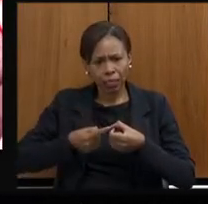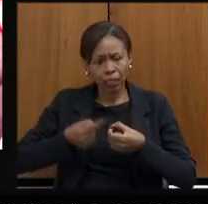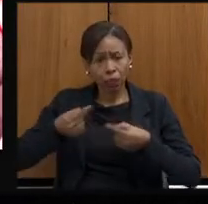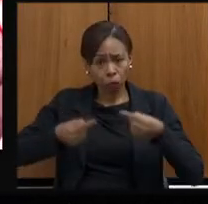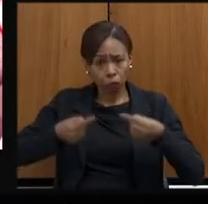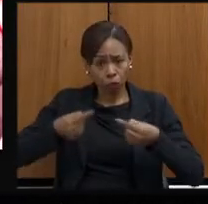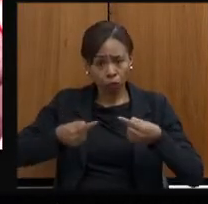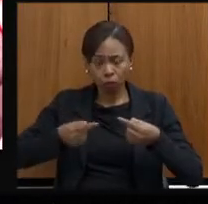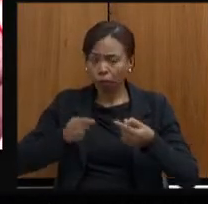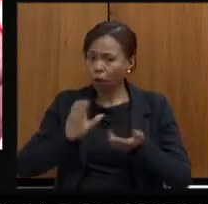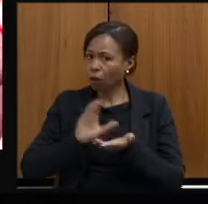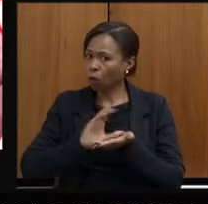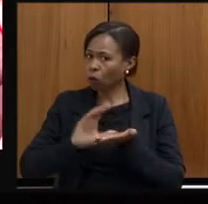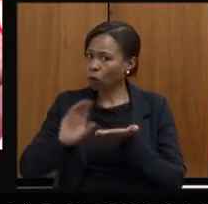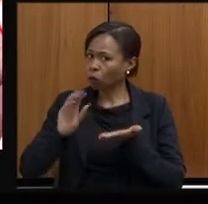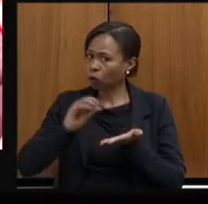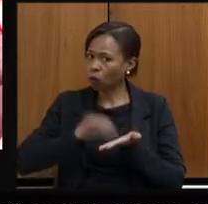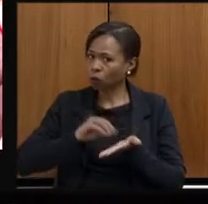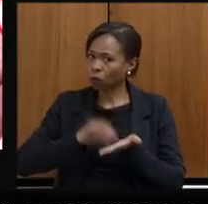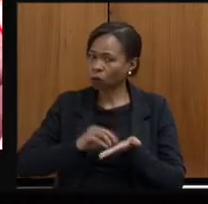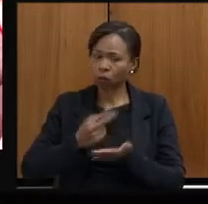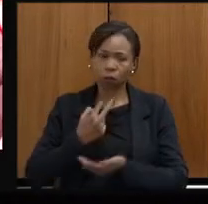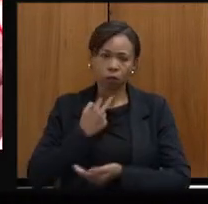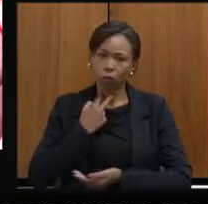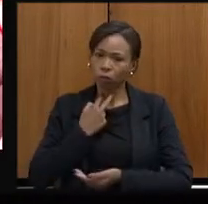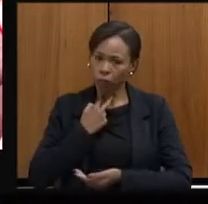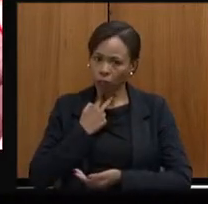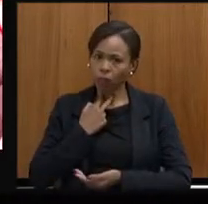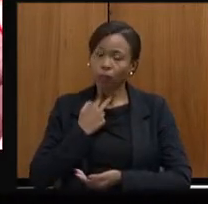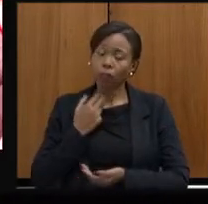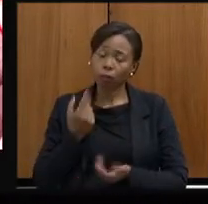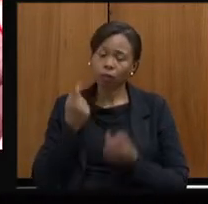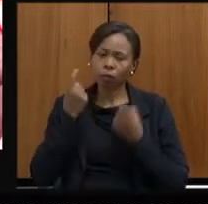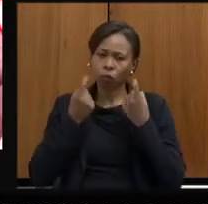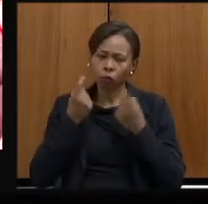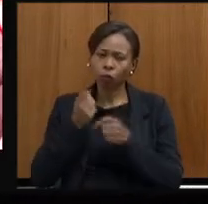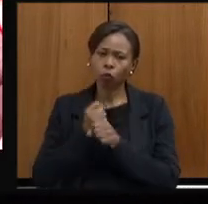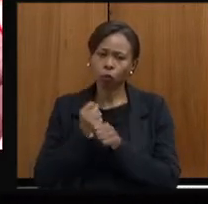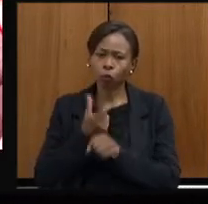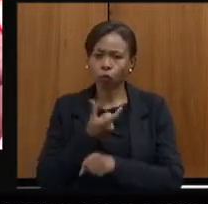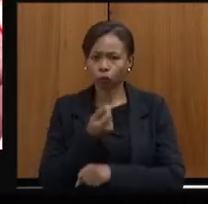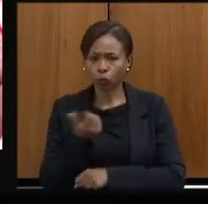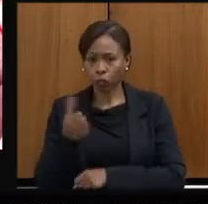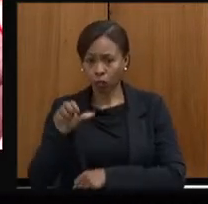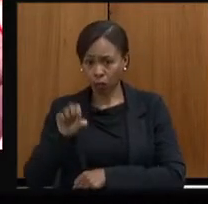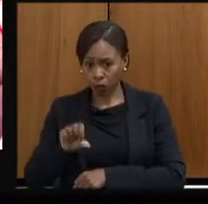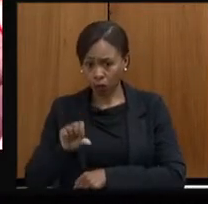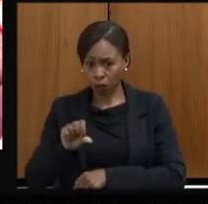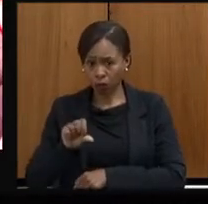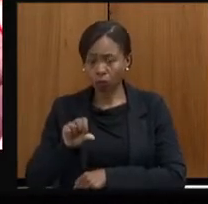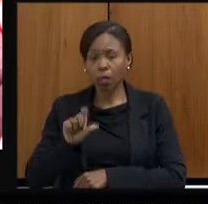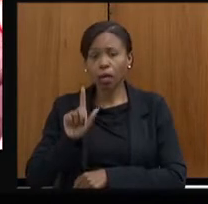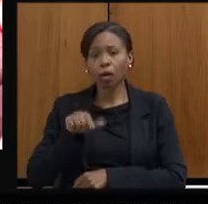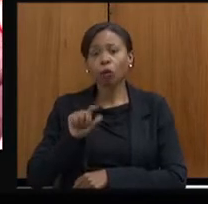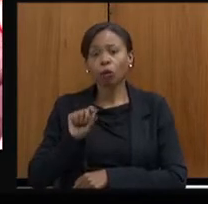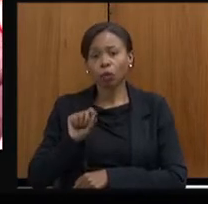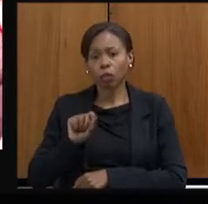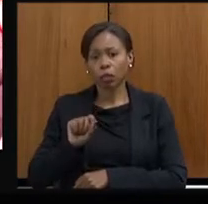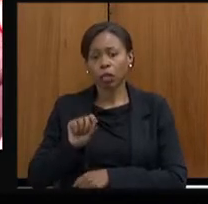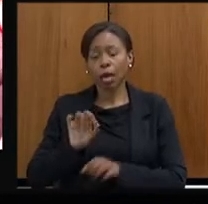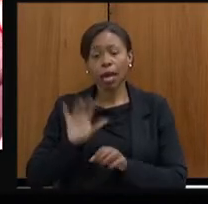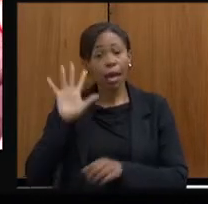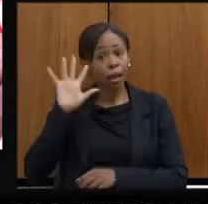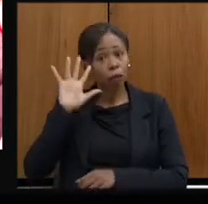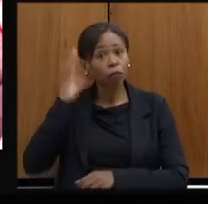faltar recurso, por menor que ele seja. Então, a nossa preocupação em 2019 foi acertar,